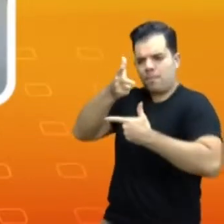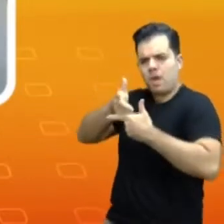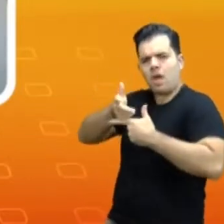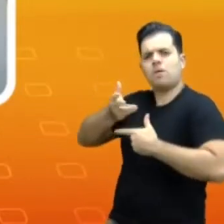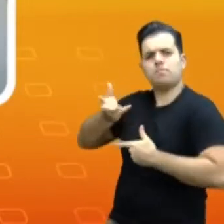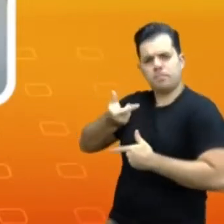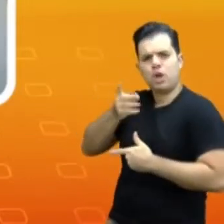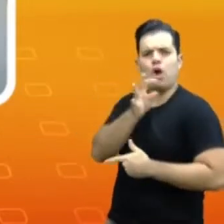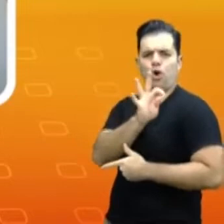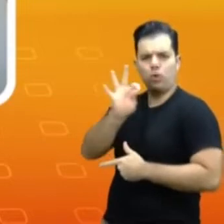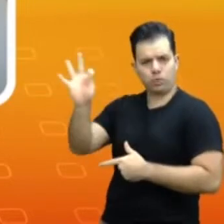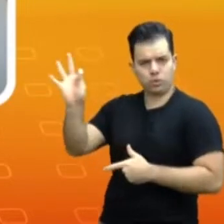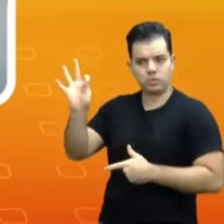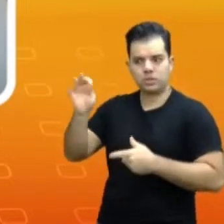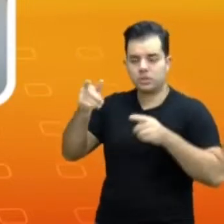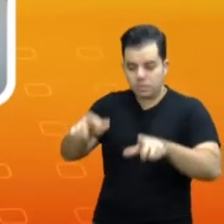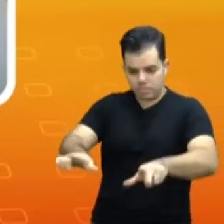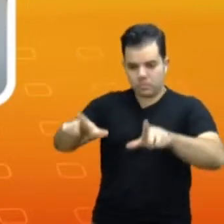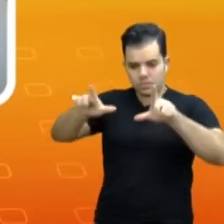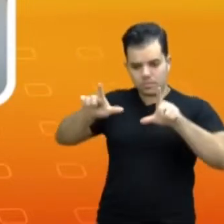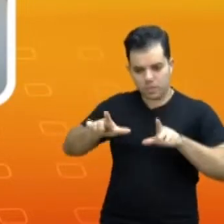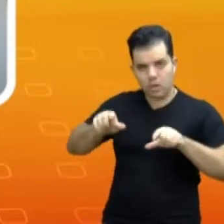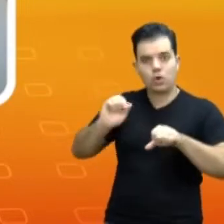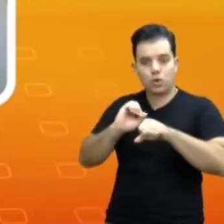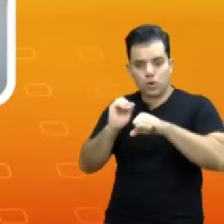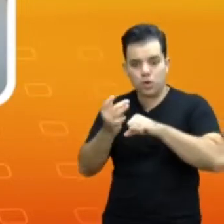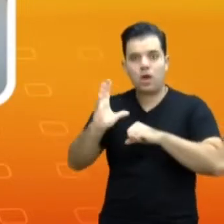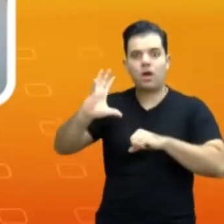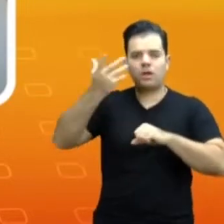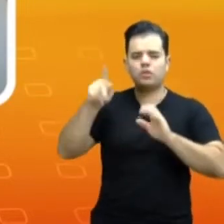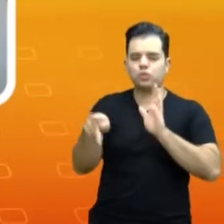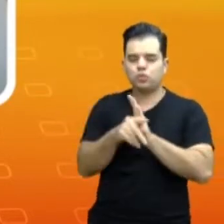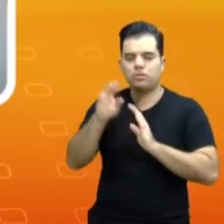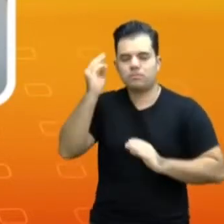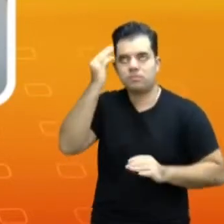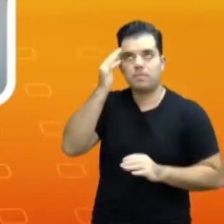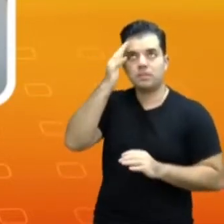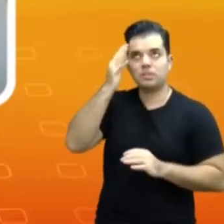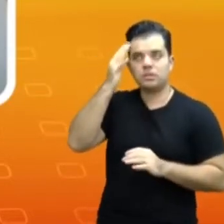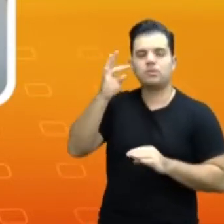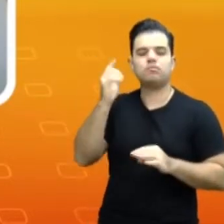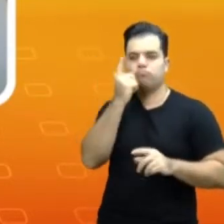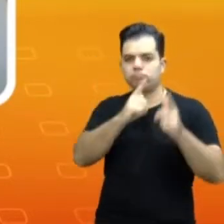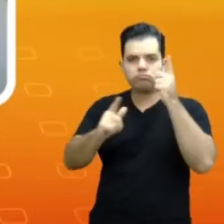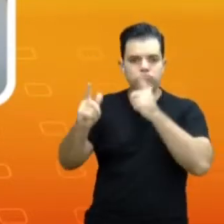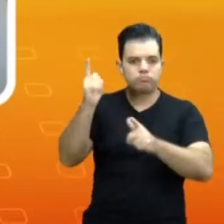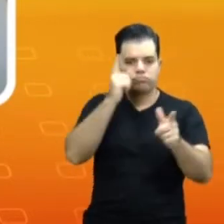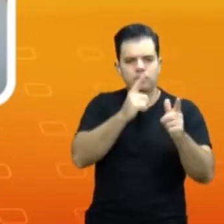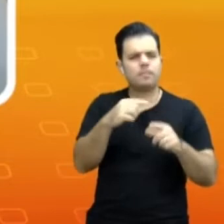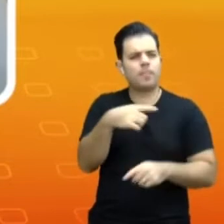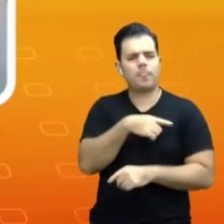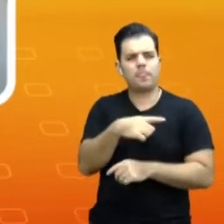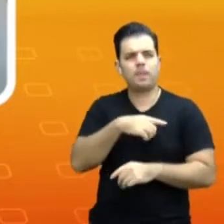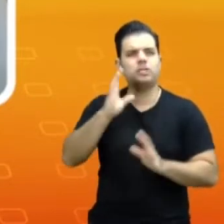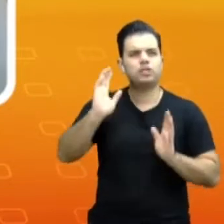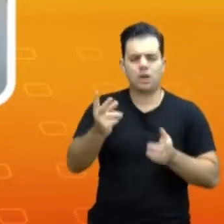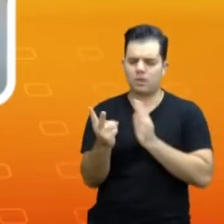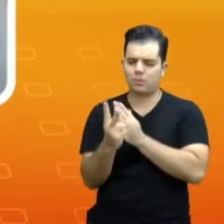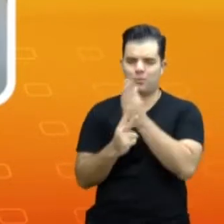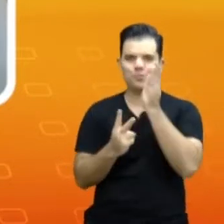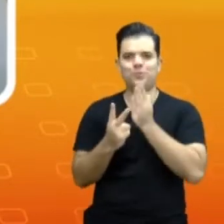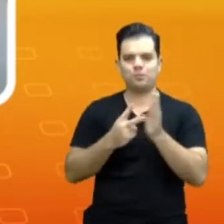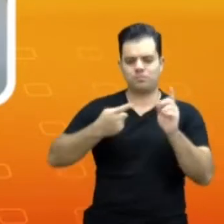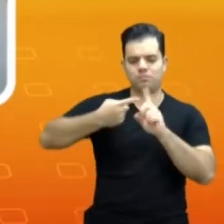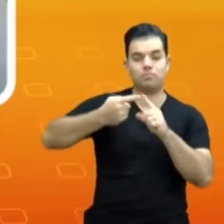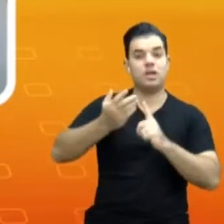Então, quando chegou a demanda, a gente já tinha esse mindset incorporado, né? Eu acho que a gente tem duas